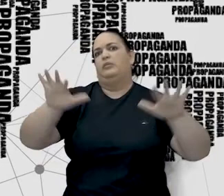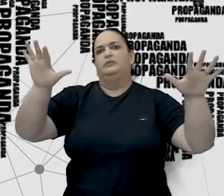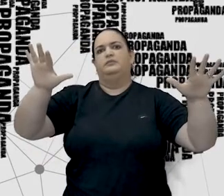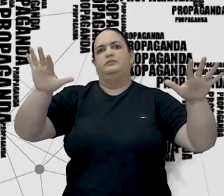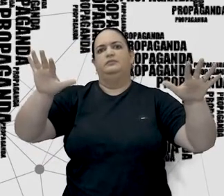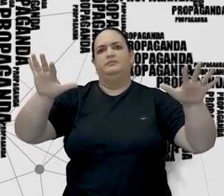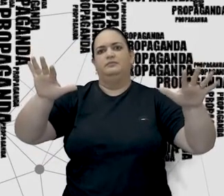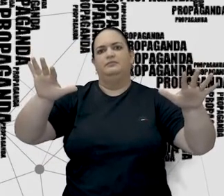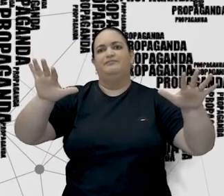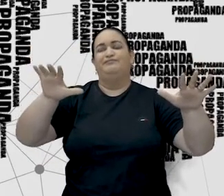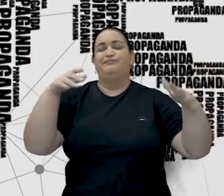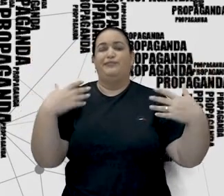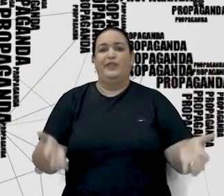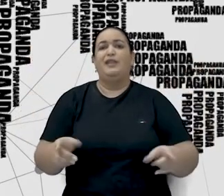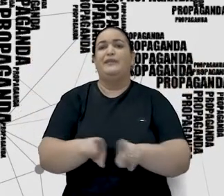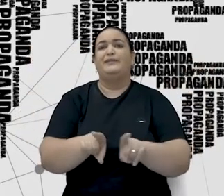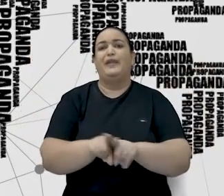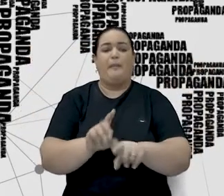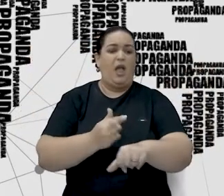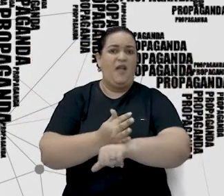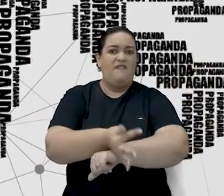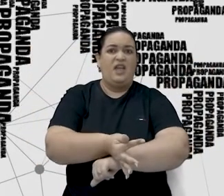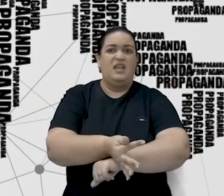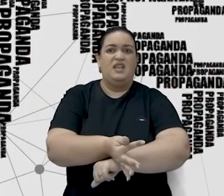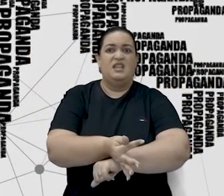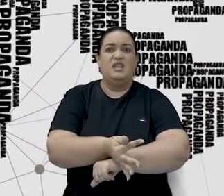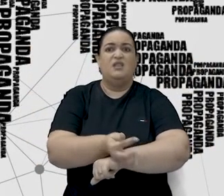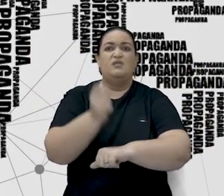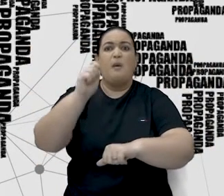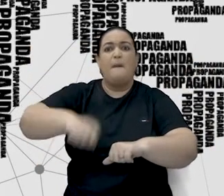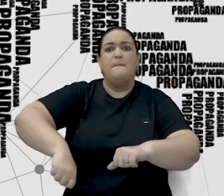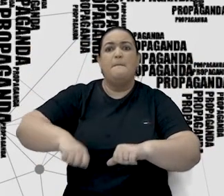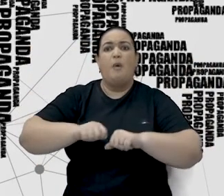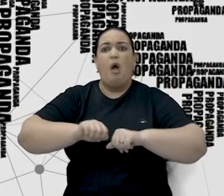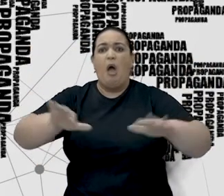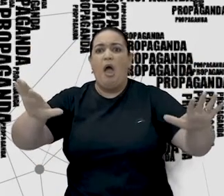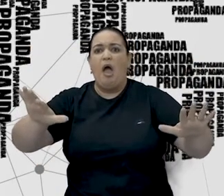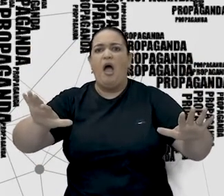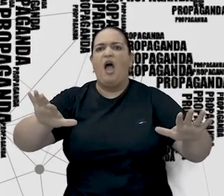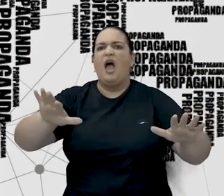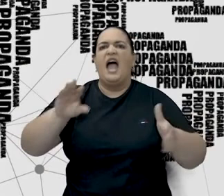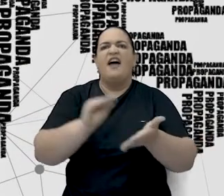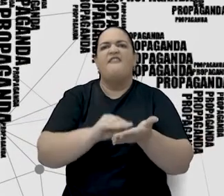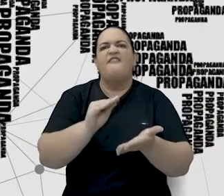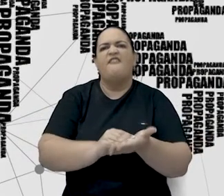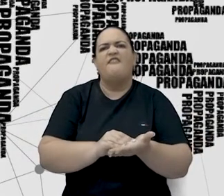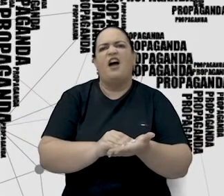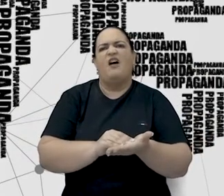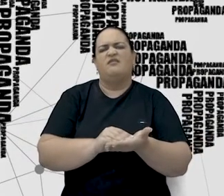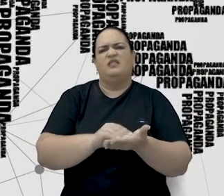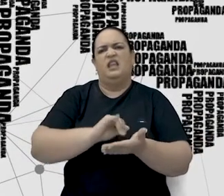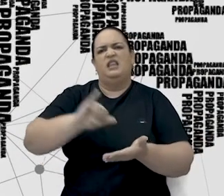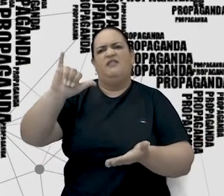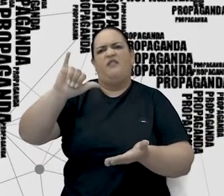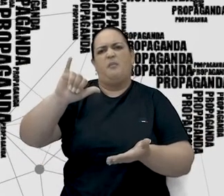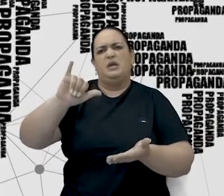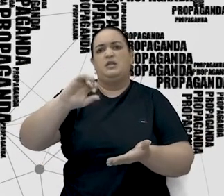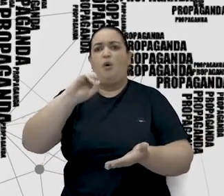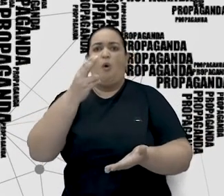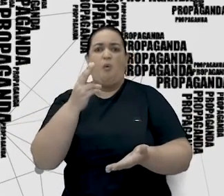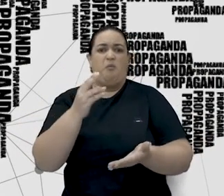gerar desinformação, pois são notícias falsas, mas com áreas de verdade. São enganosas,